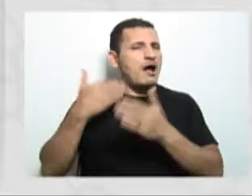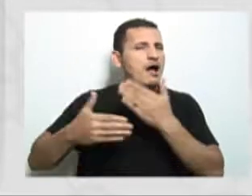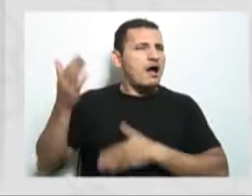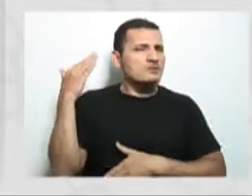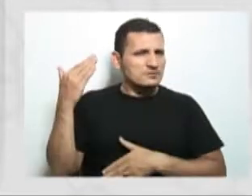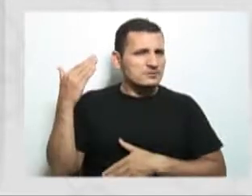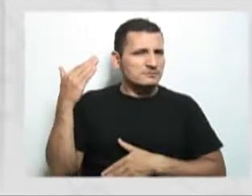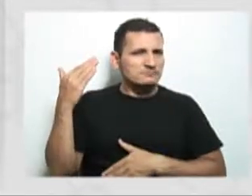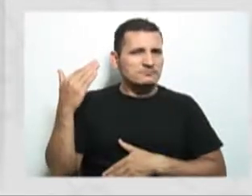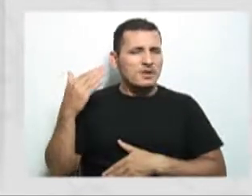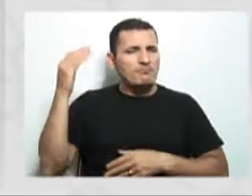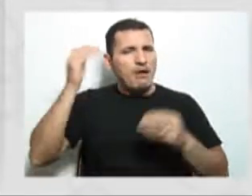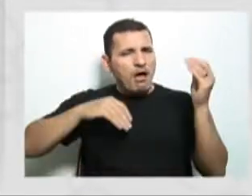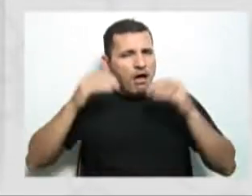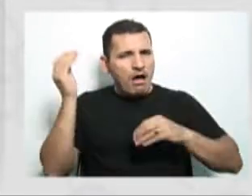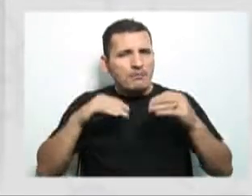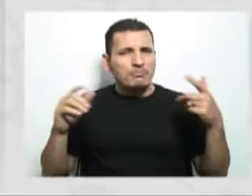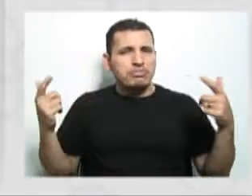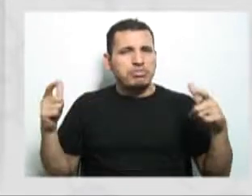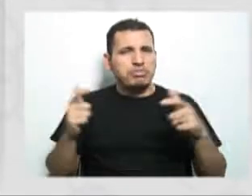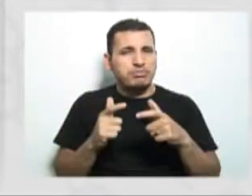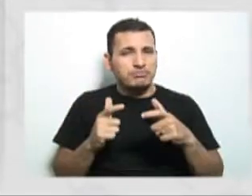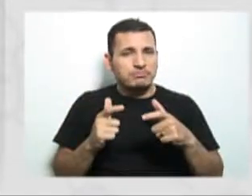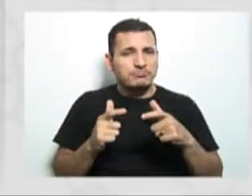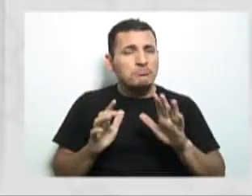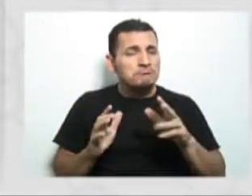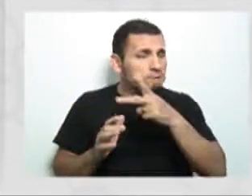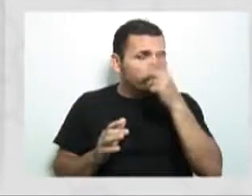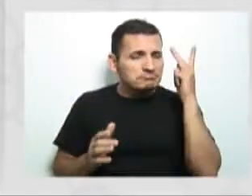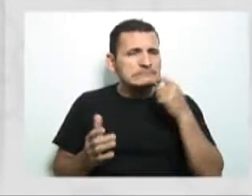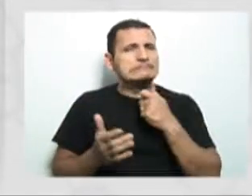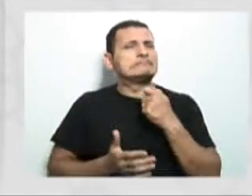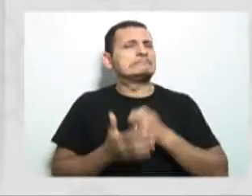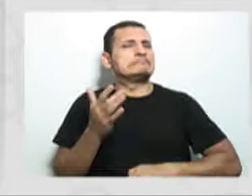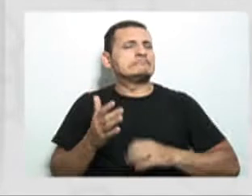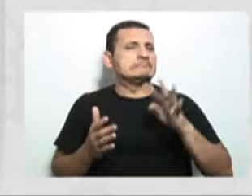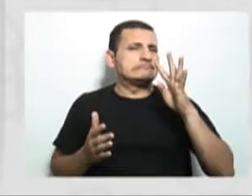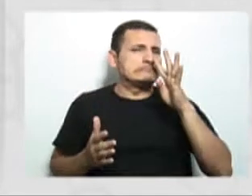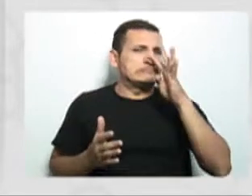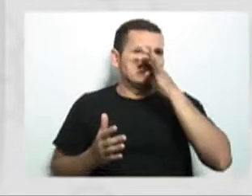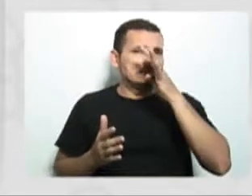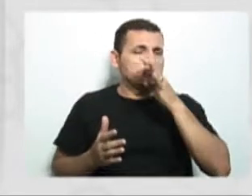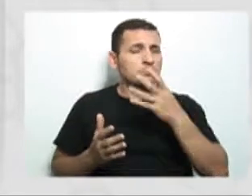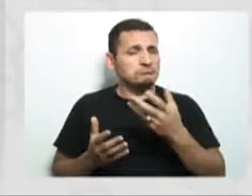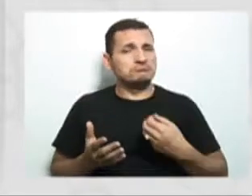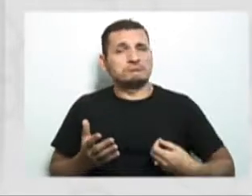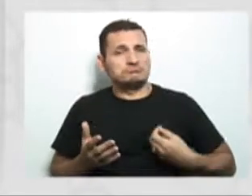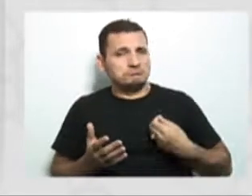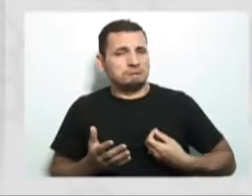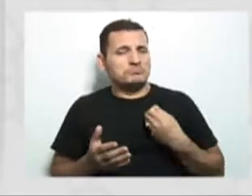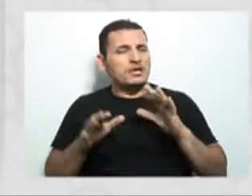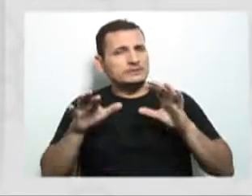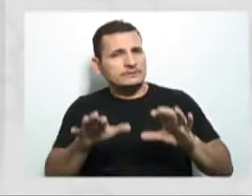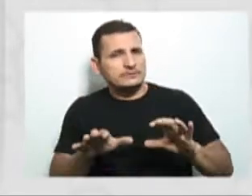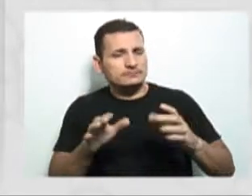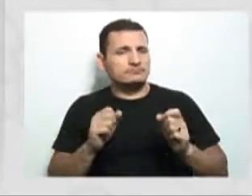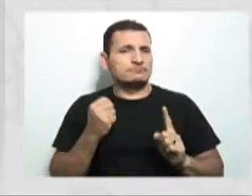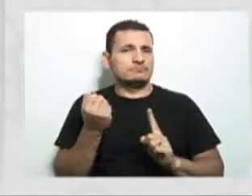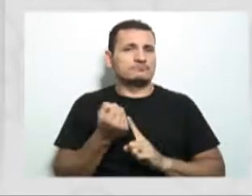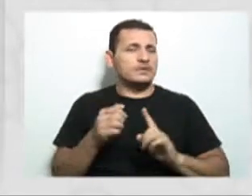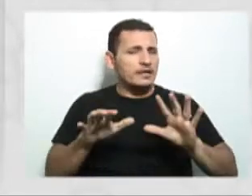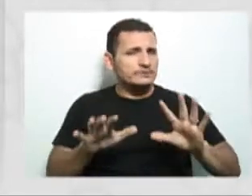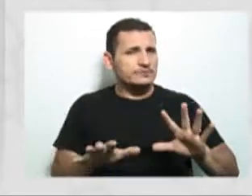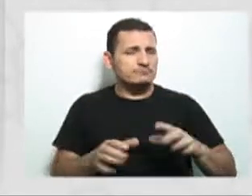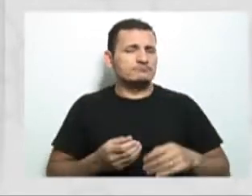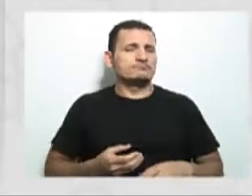que perseveraram. Você é uma dessas, não é? Na vida é do mesmo jeito, no estudo é do mesmo jeito, na sociedade é do mesmo jeito.